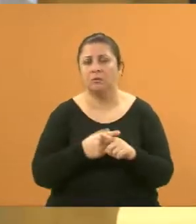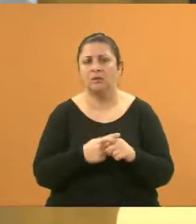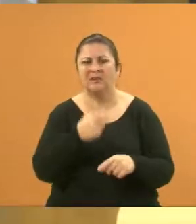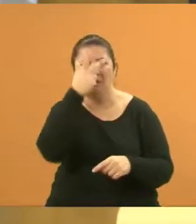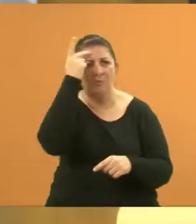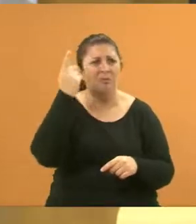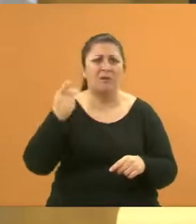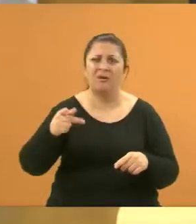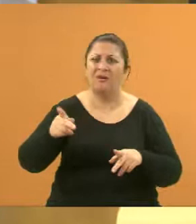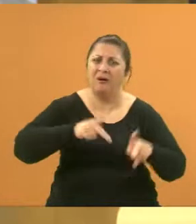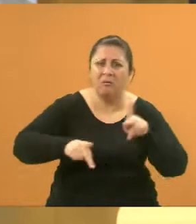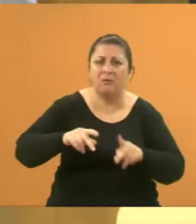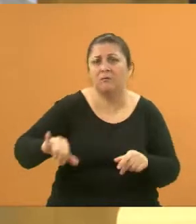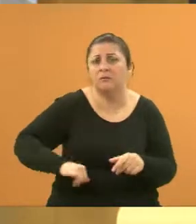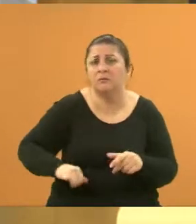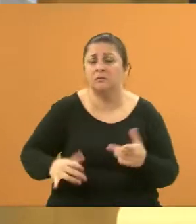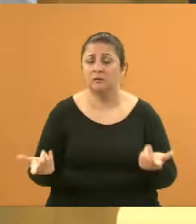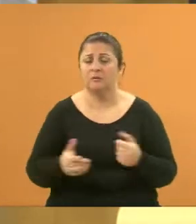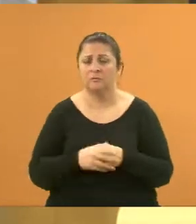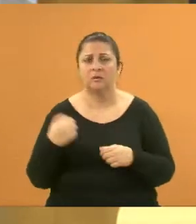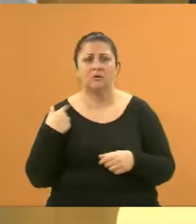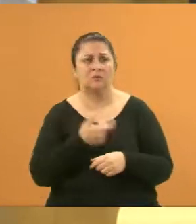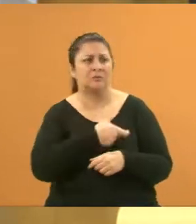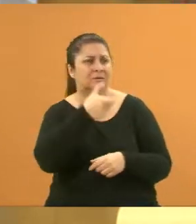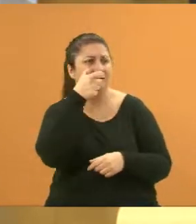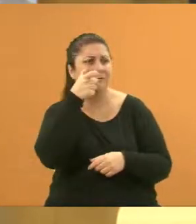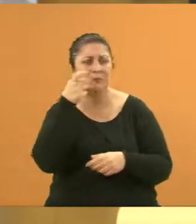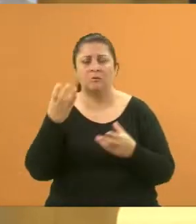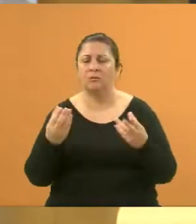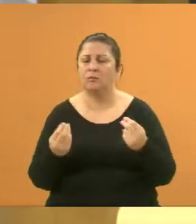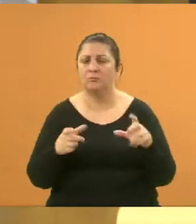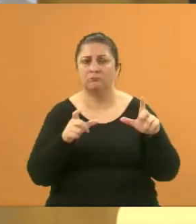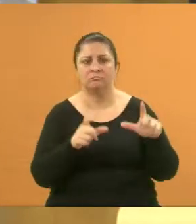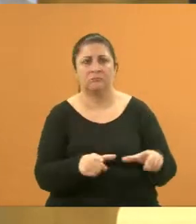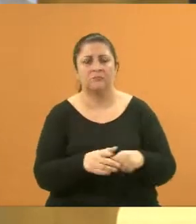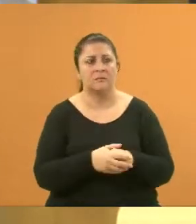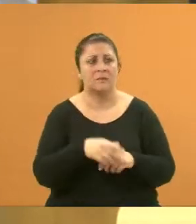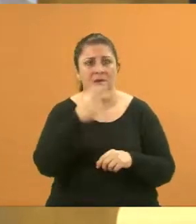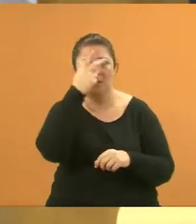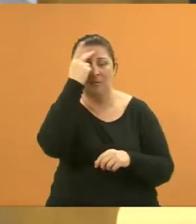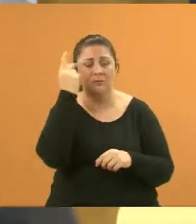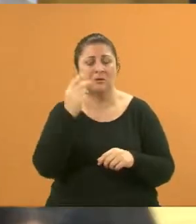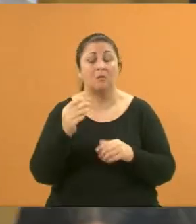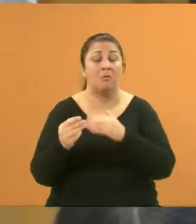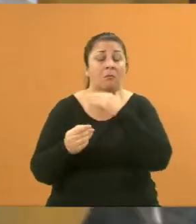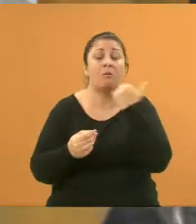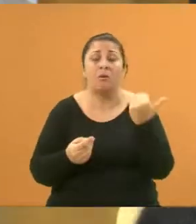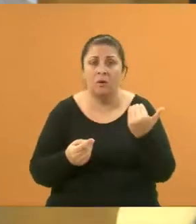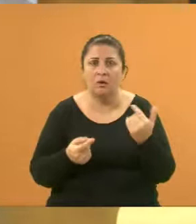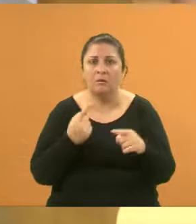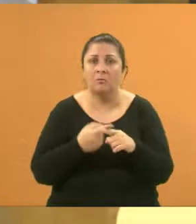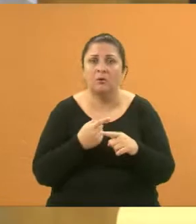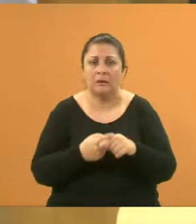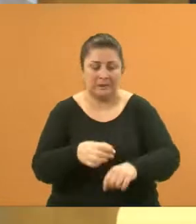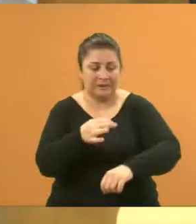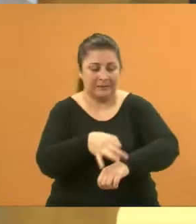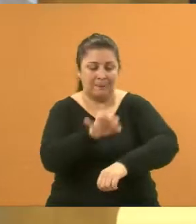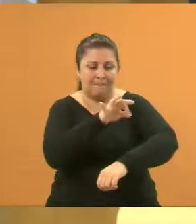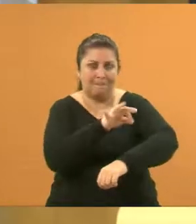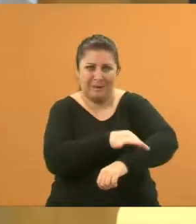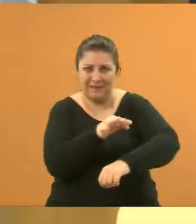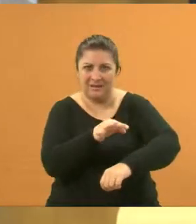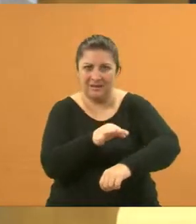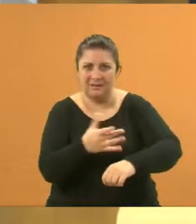bairros. A gente viu aí várias situações, ver pessoas até a óbito, por ser picado por